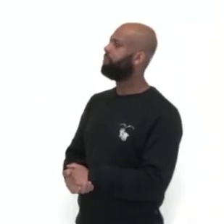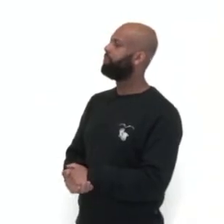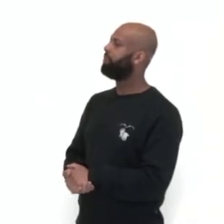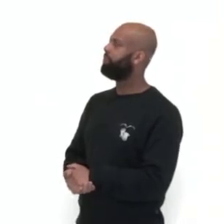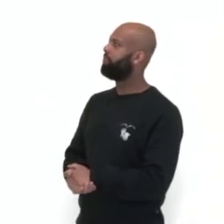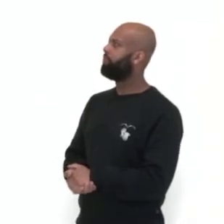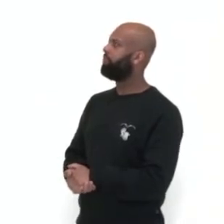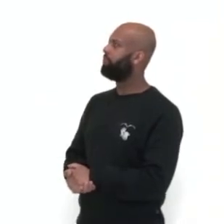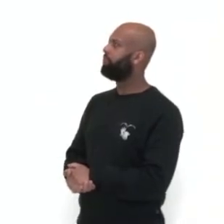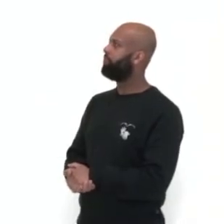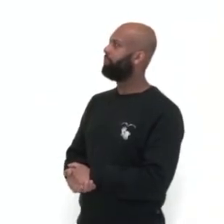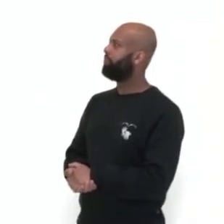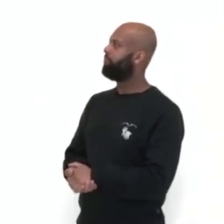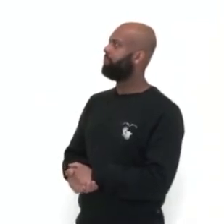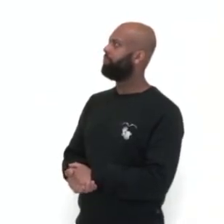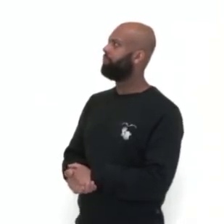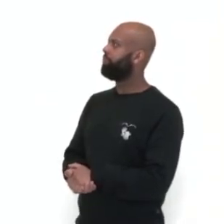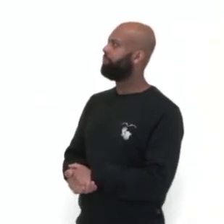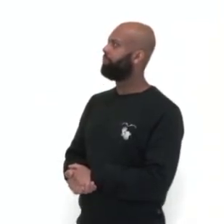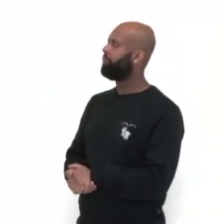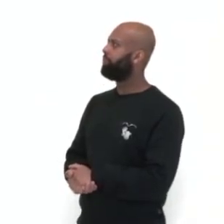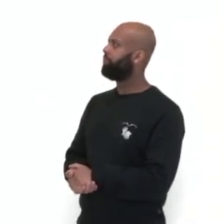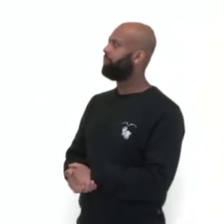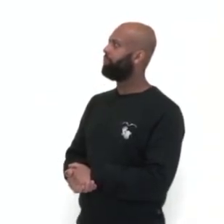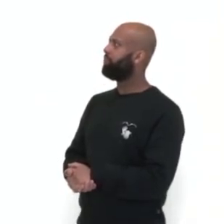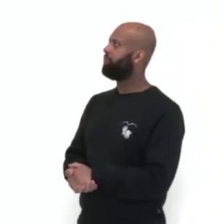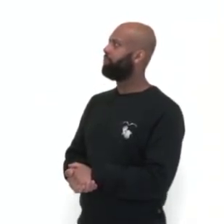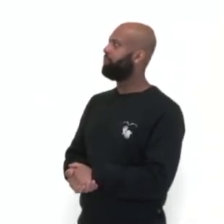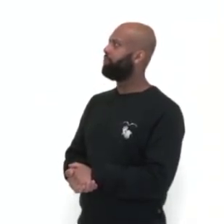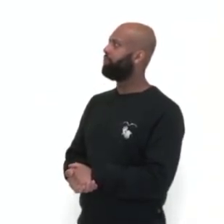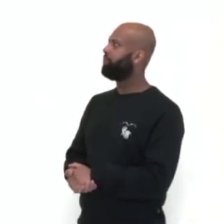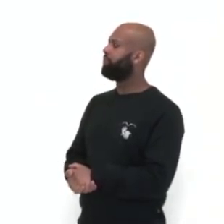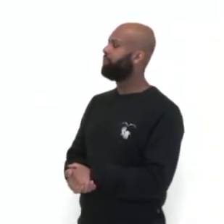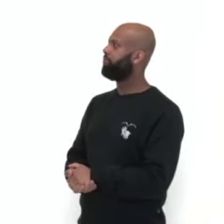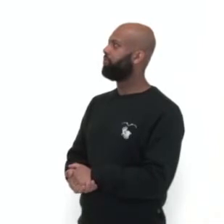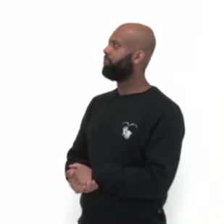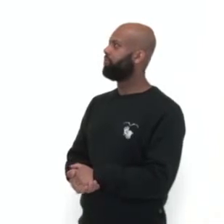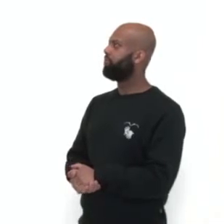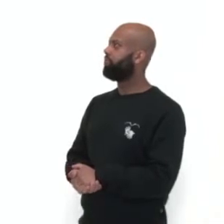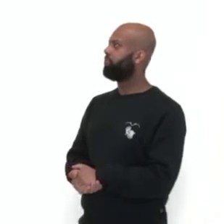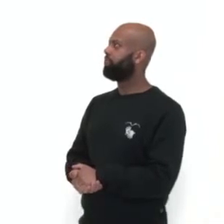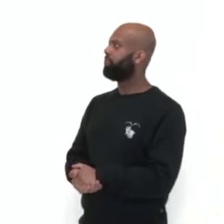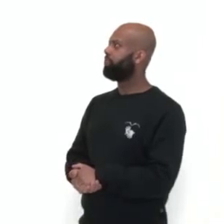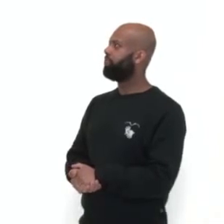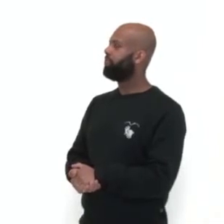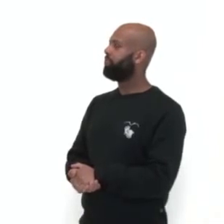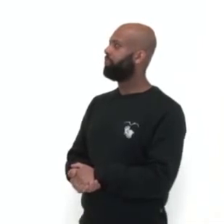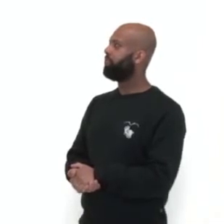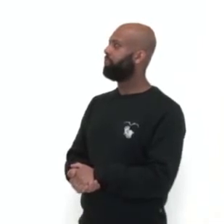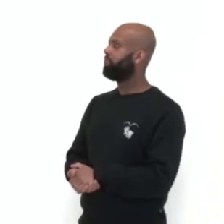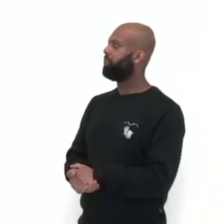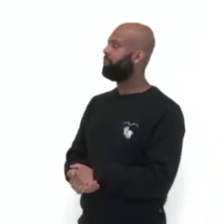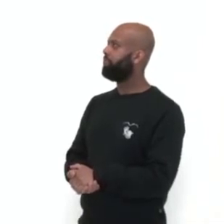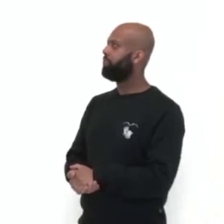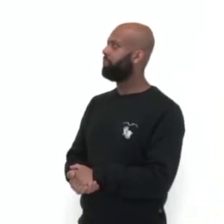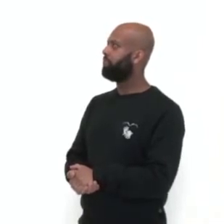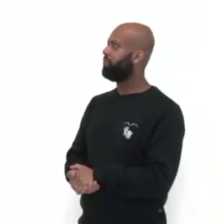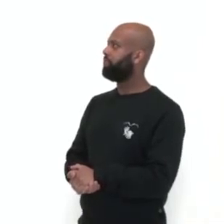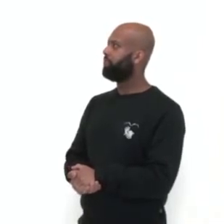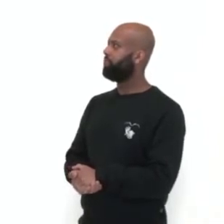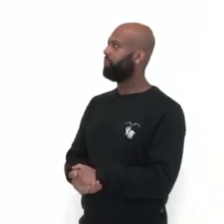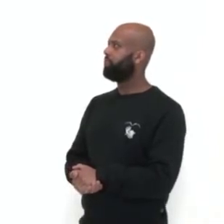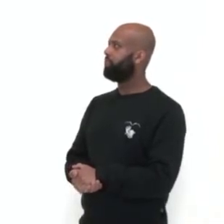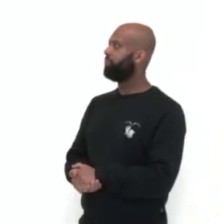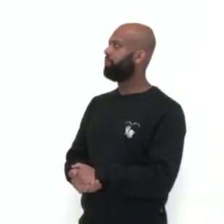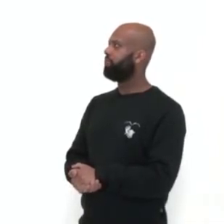Caminaba y caminaba, buscando un lugar donde quedarse. Una mañana llegó hasta el gobierno, encontró la cabeza de un político y se metió.